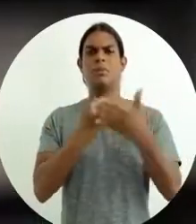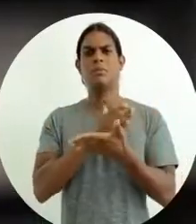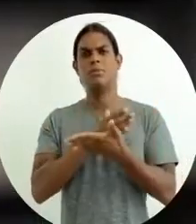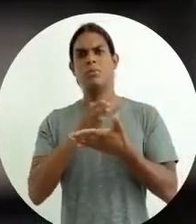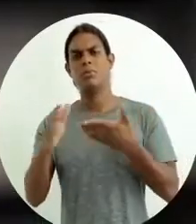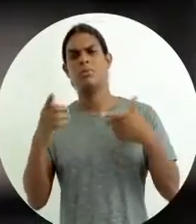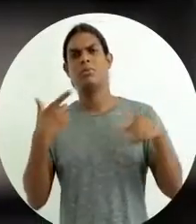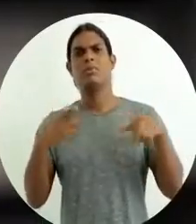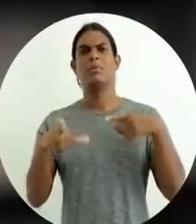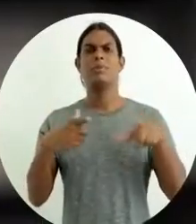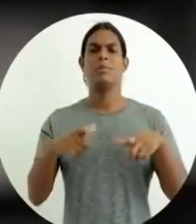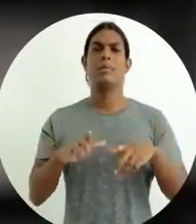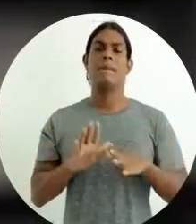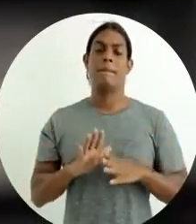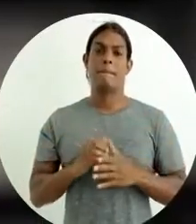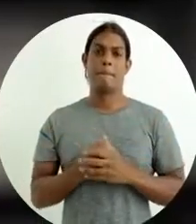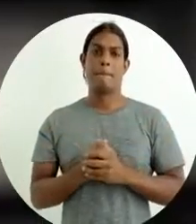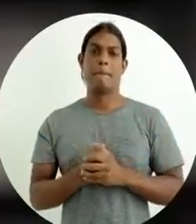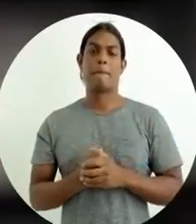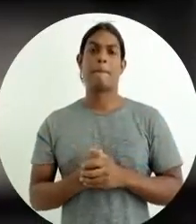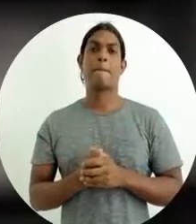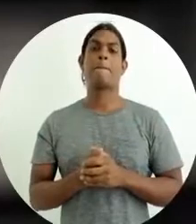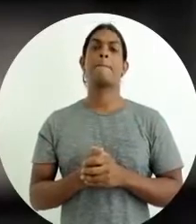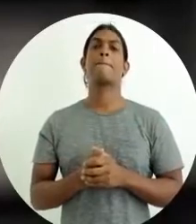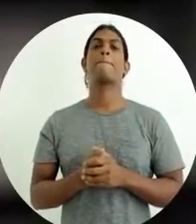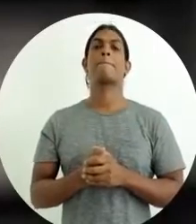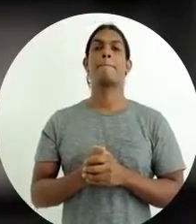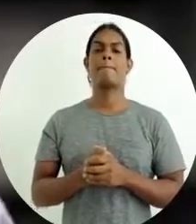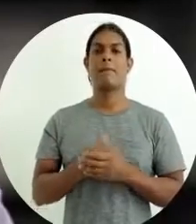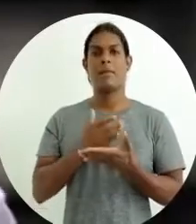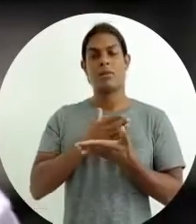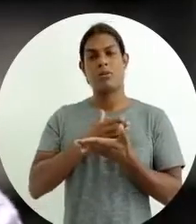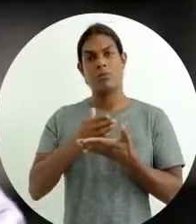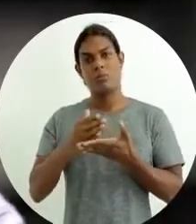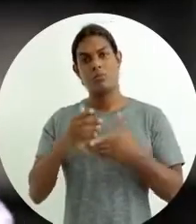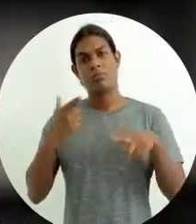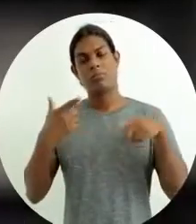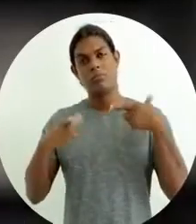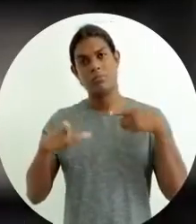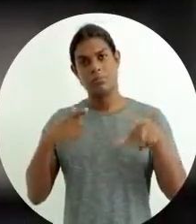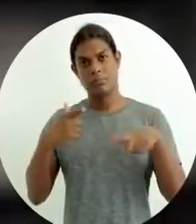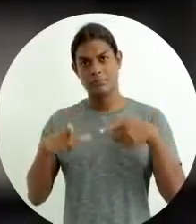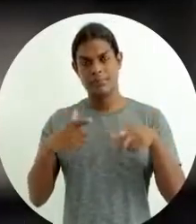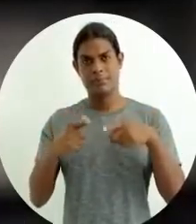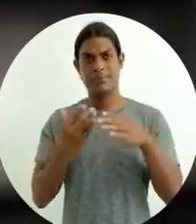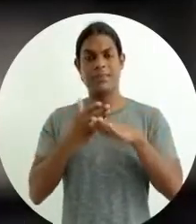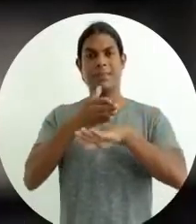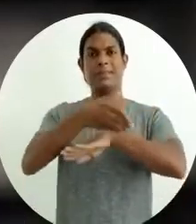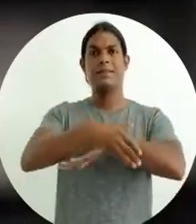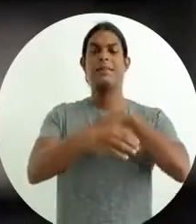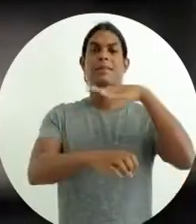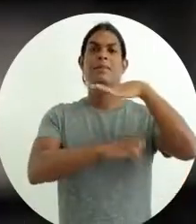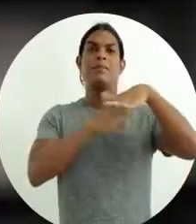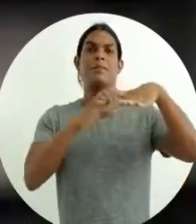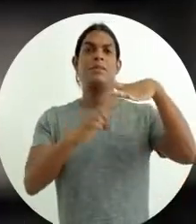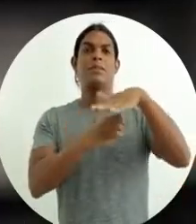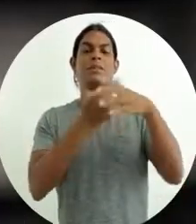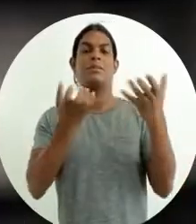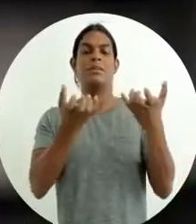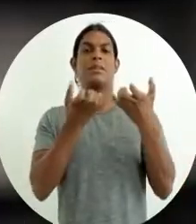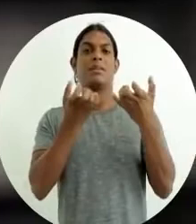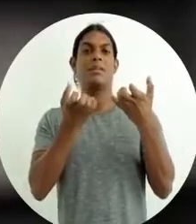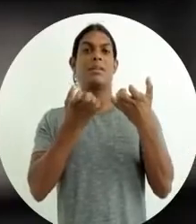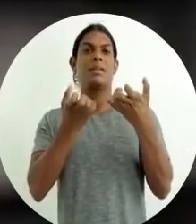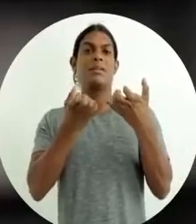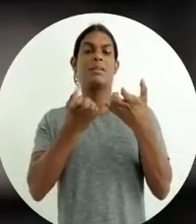ser inserido. Ora, ele foi contratado, entra na organização cheio de expectativas, ele entra